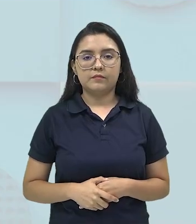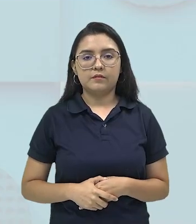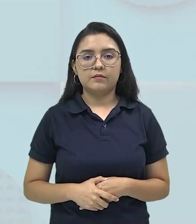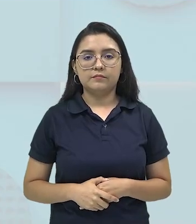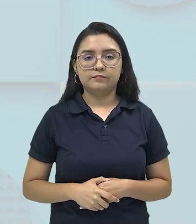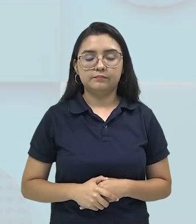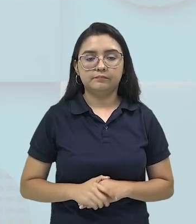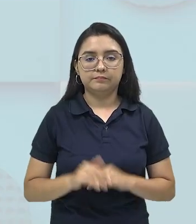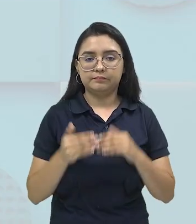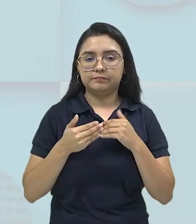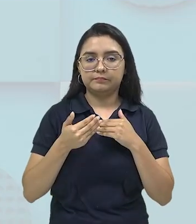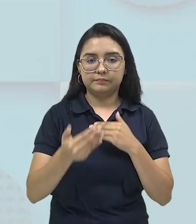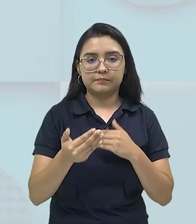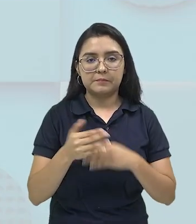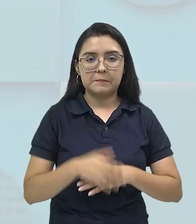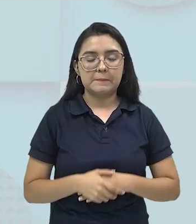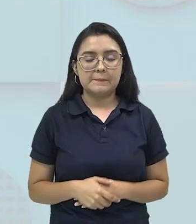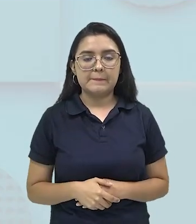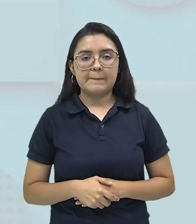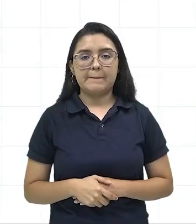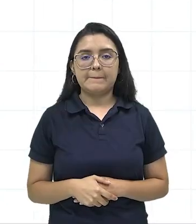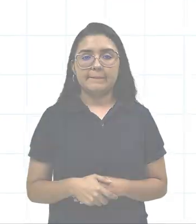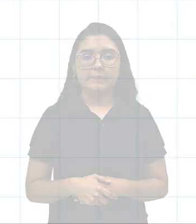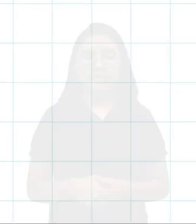antecedentes. Então, vamos para a nossa aula.